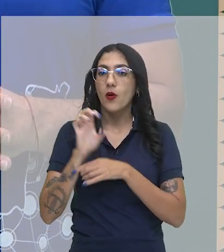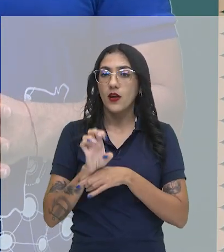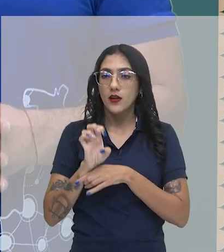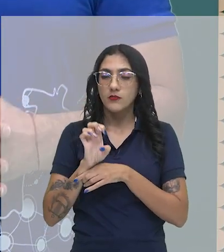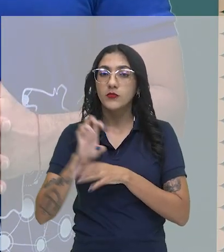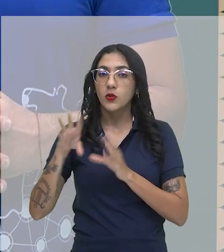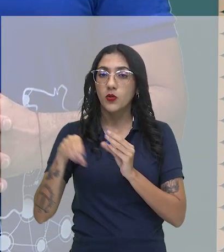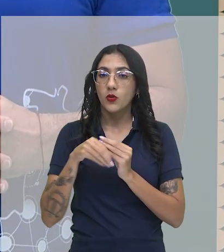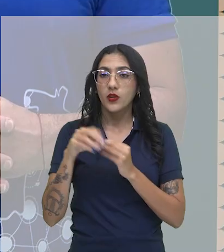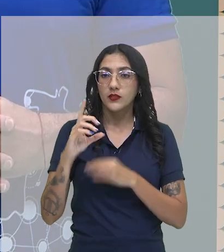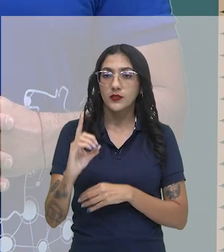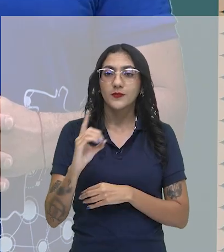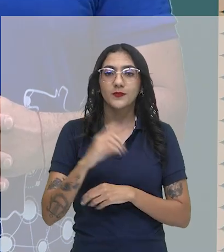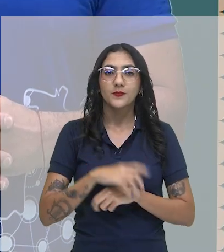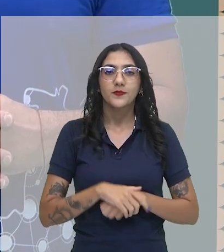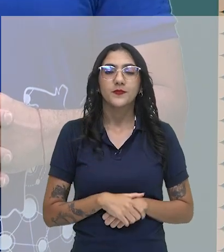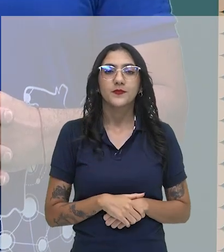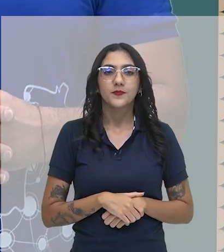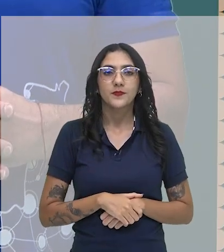analisar outros verbos.